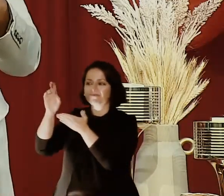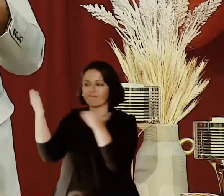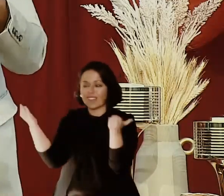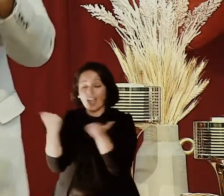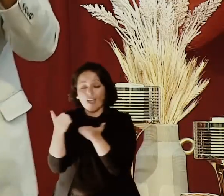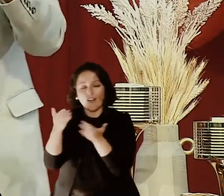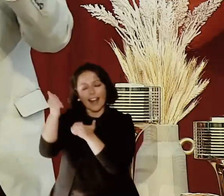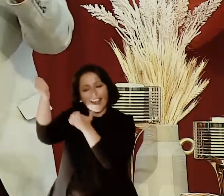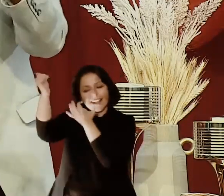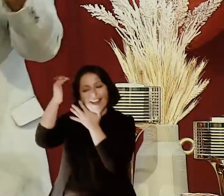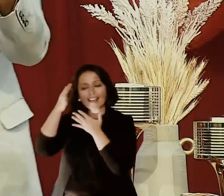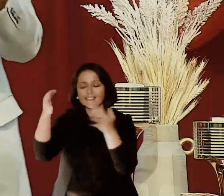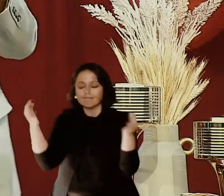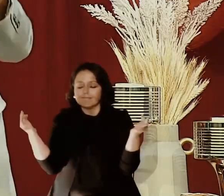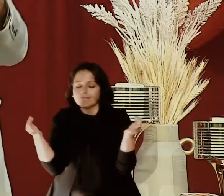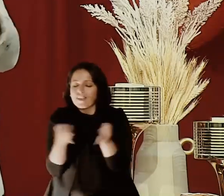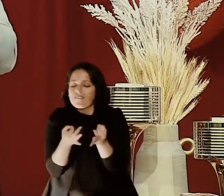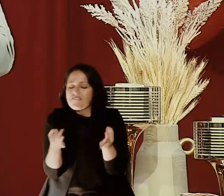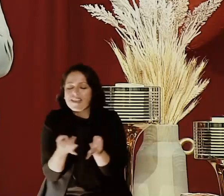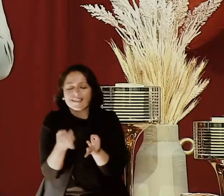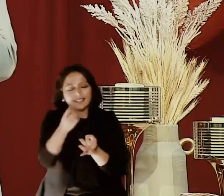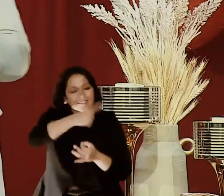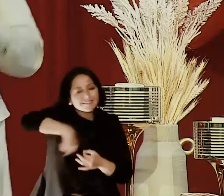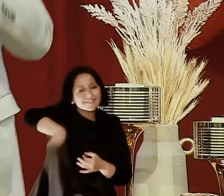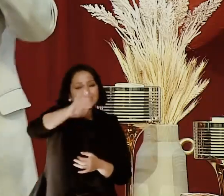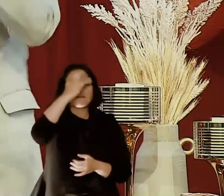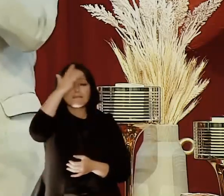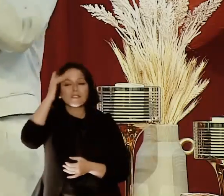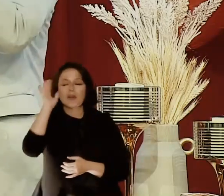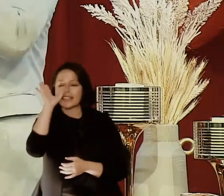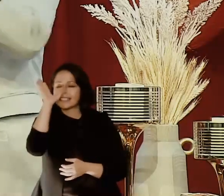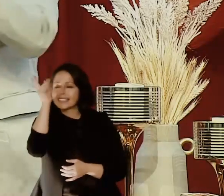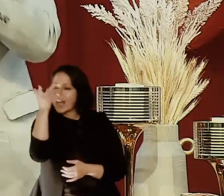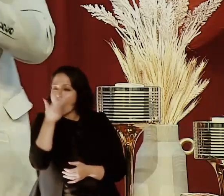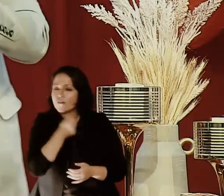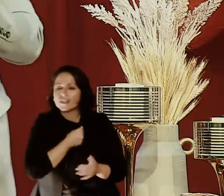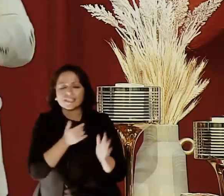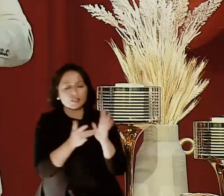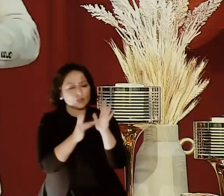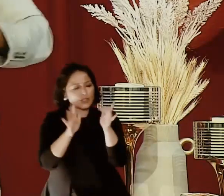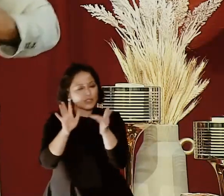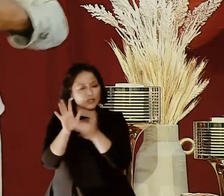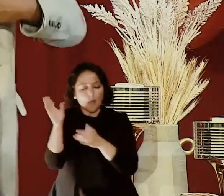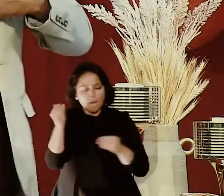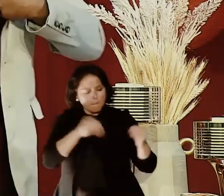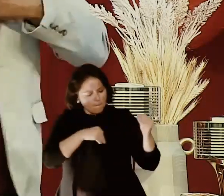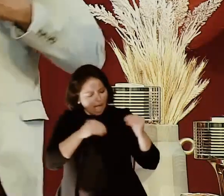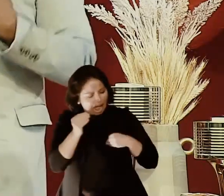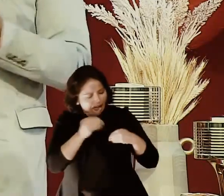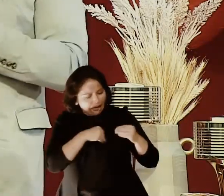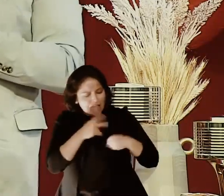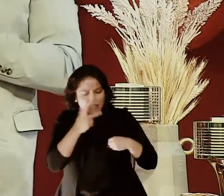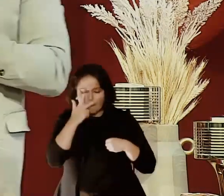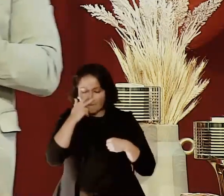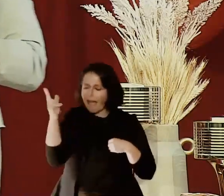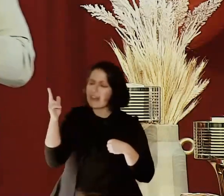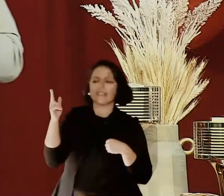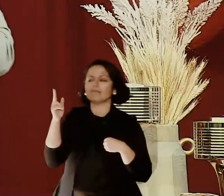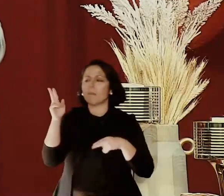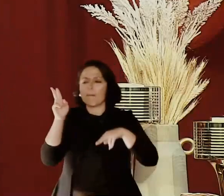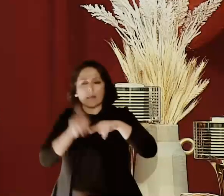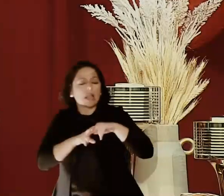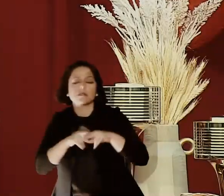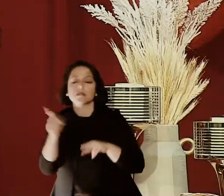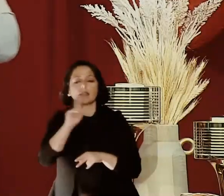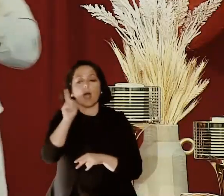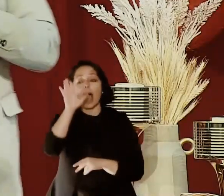a luz é divina e ela alcança essas pessoas porque os seus pecados não podem impedir o Senhor de se manifestar